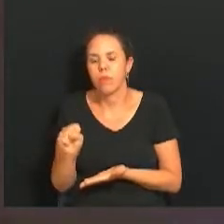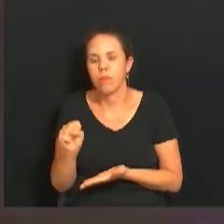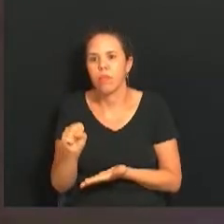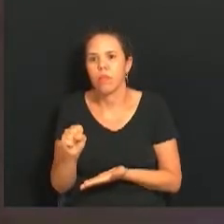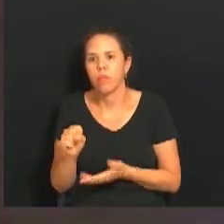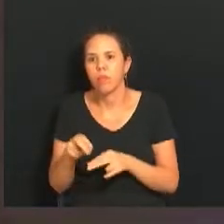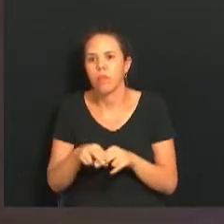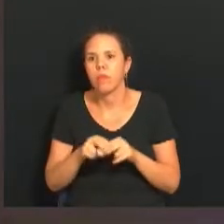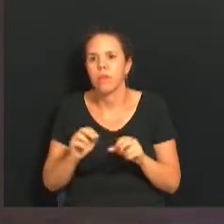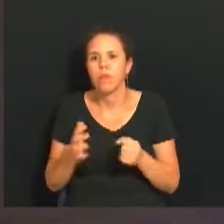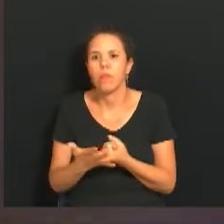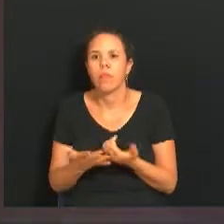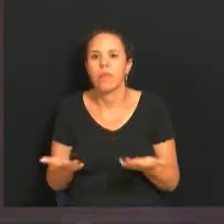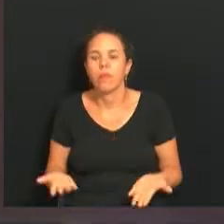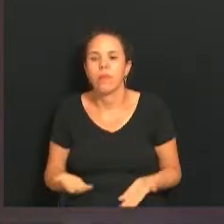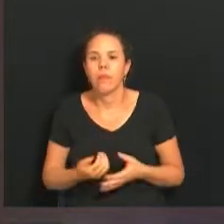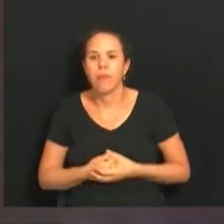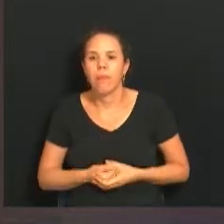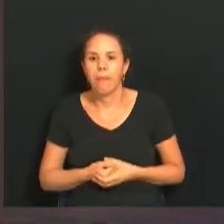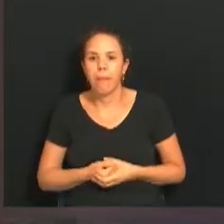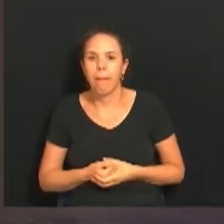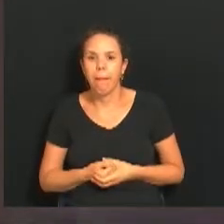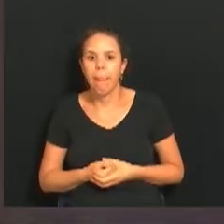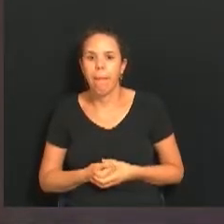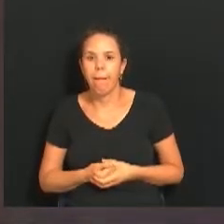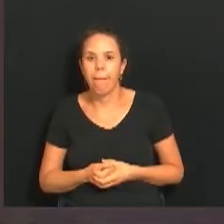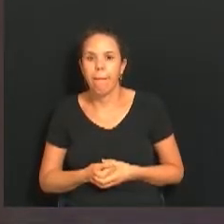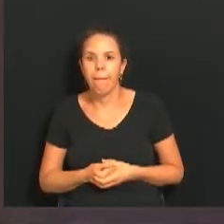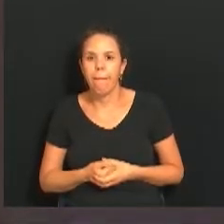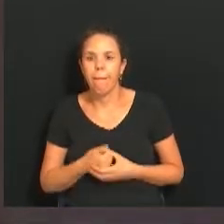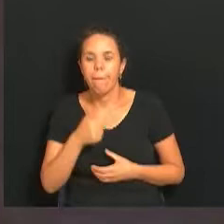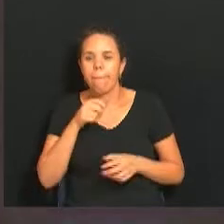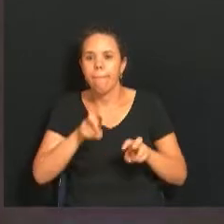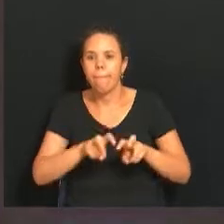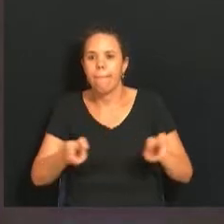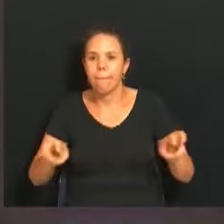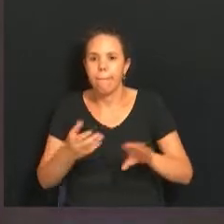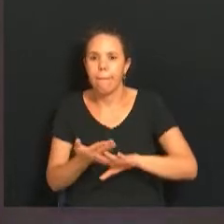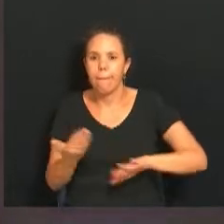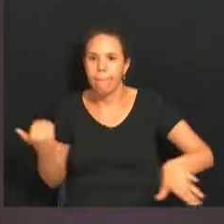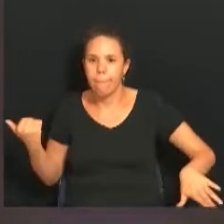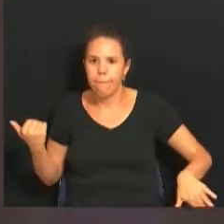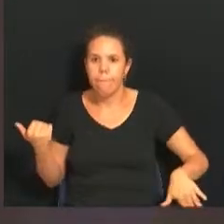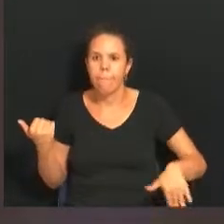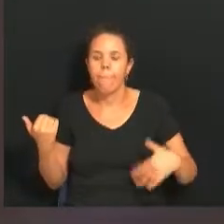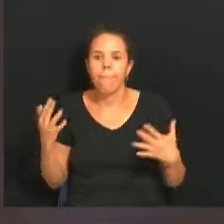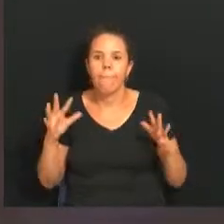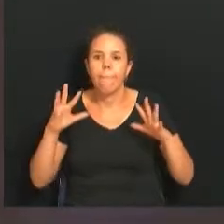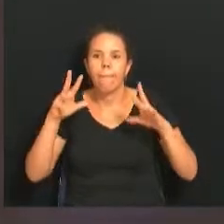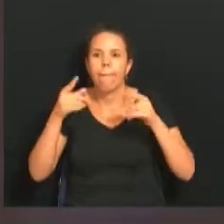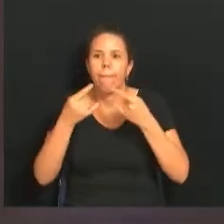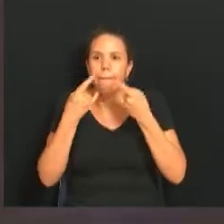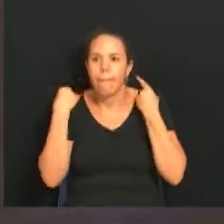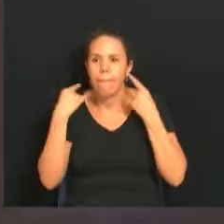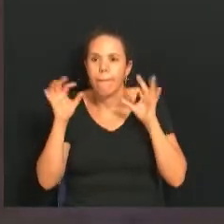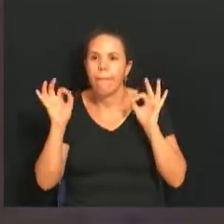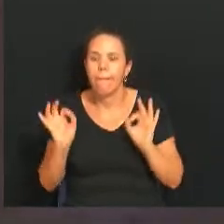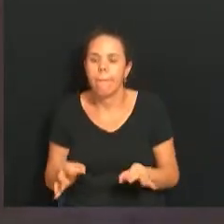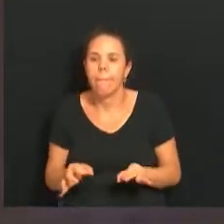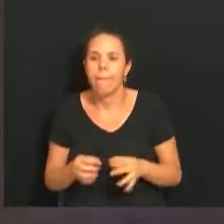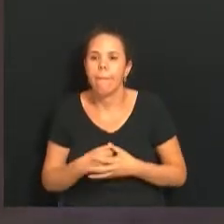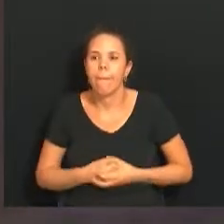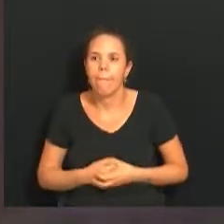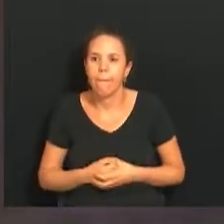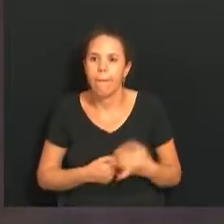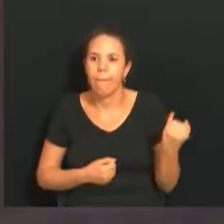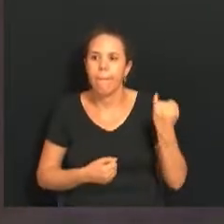da pandemia, não é? As mesas vão estar afastadas e tudo mais, todo mundo de máscara, né? Álcool em gel. É importante